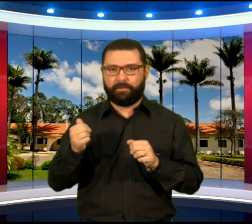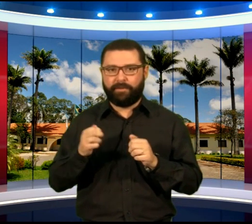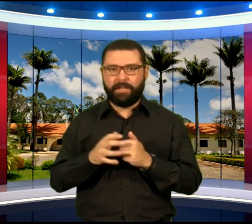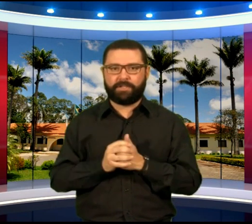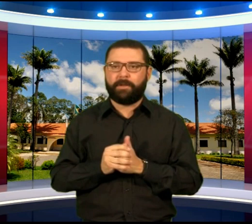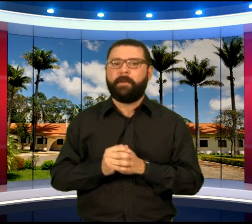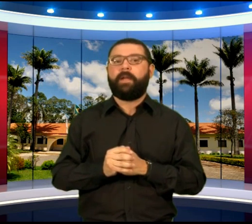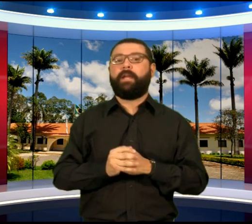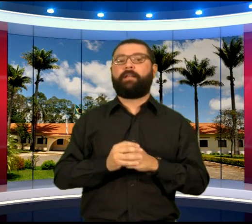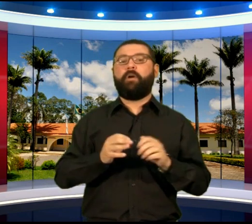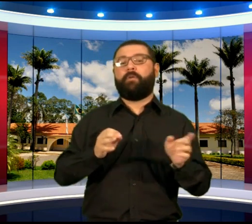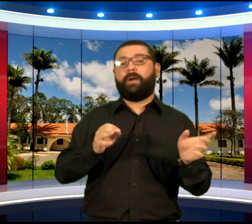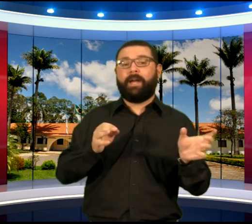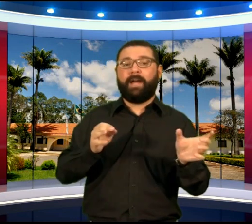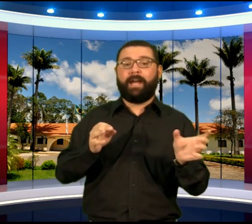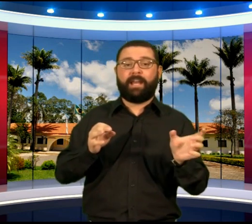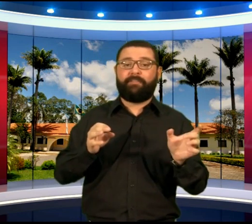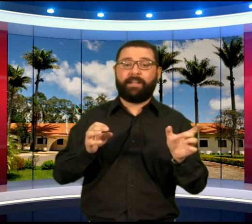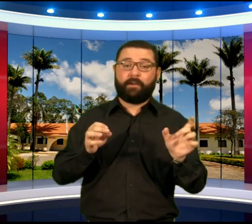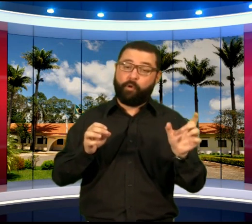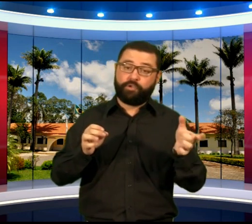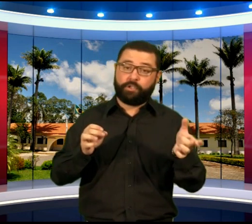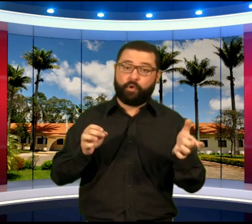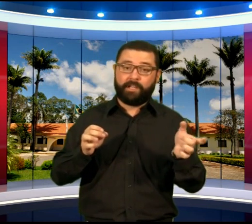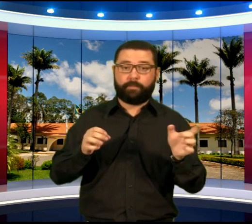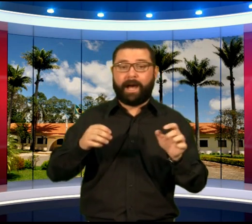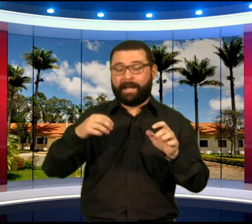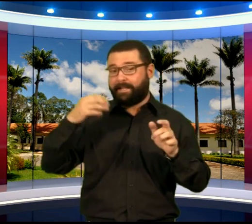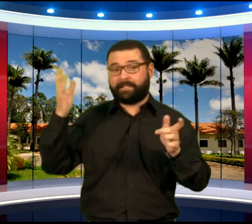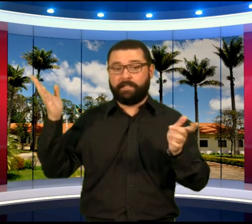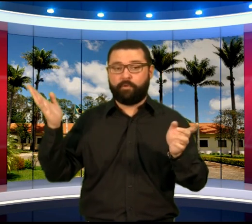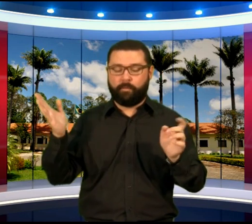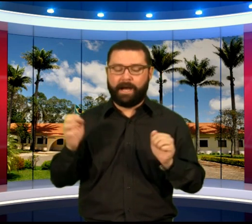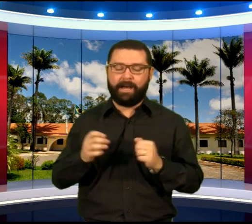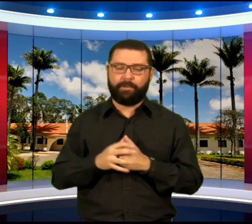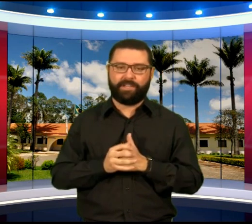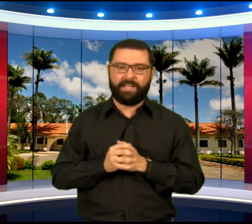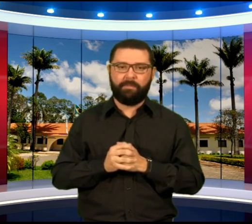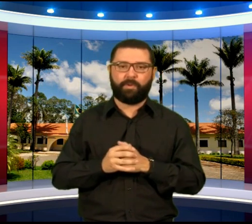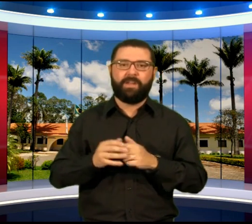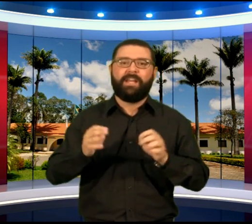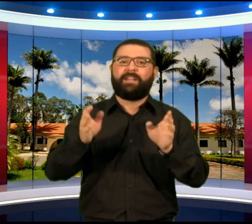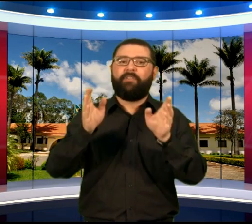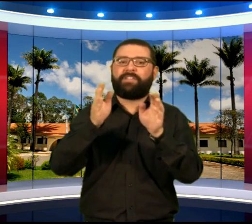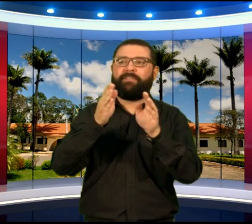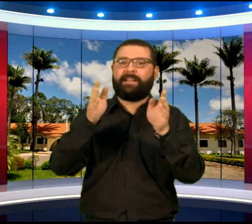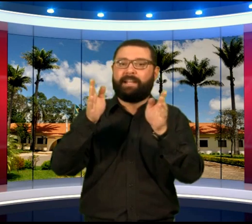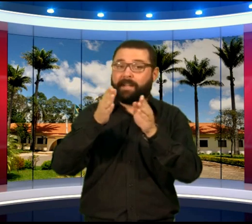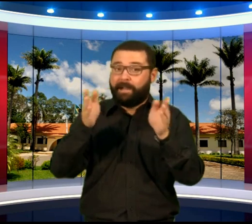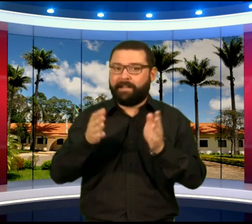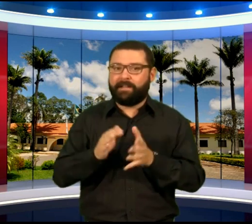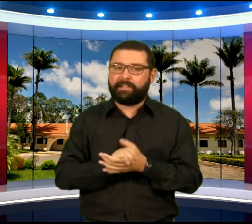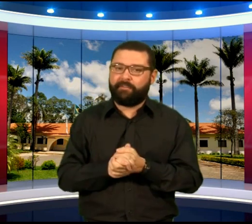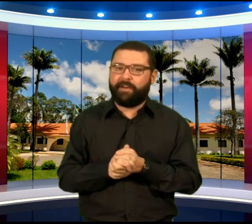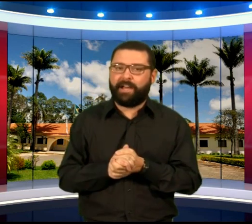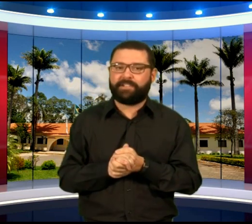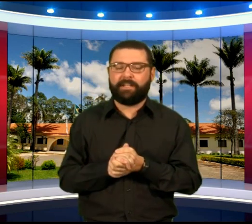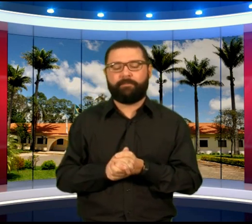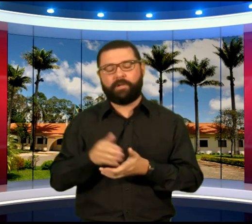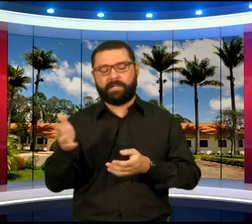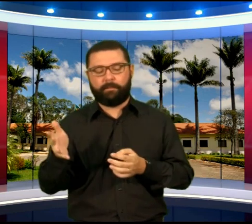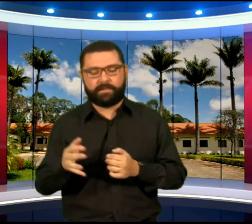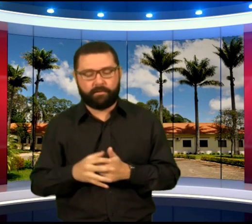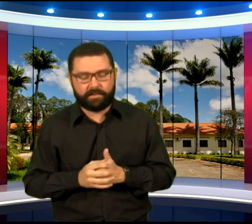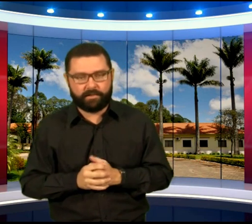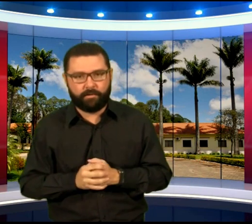30 a 120? Então, ela vai ou de 2 bar até 5 bar, por exemplo. Então, você vai ter que trabalhar dentro dessa faixa,